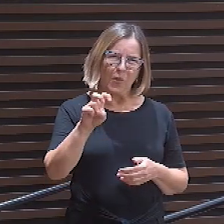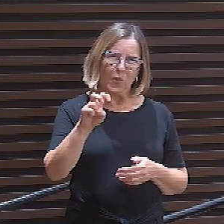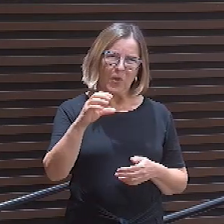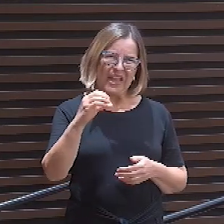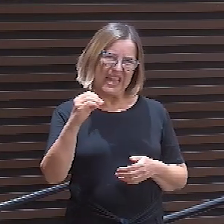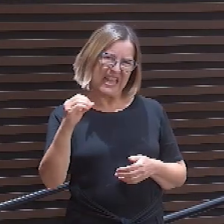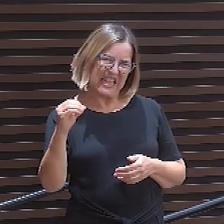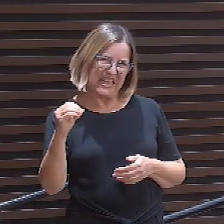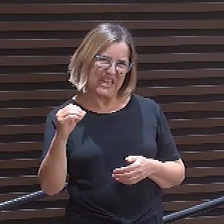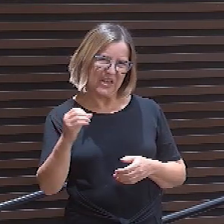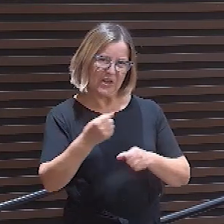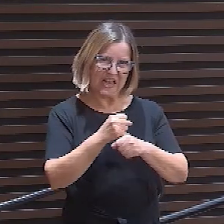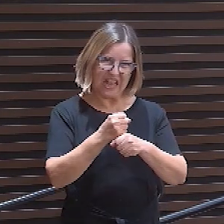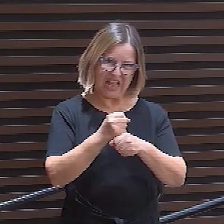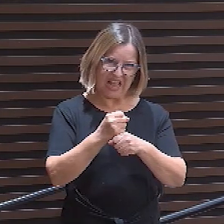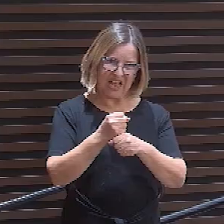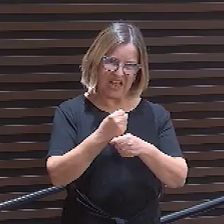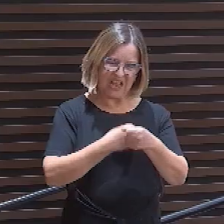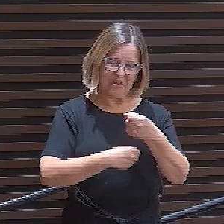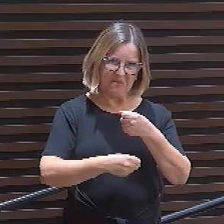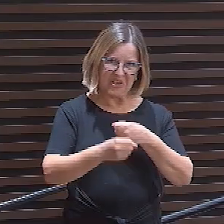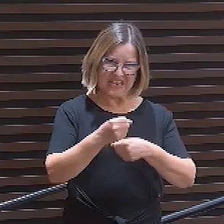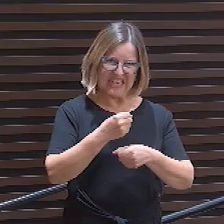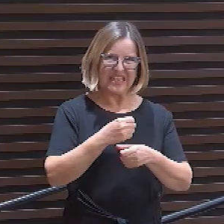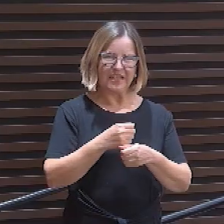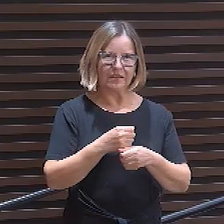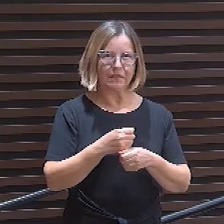contemplou a cruz.